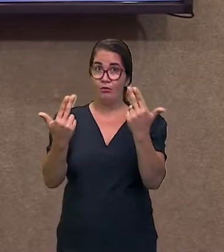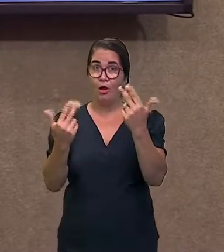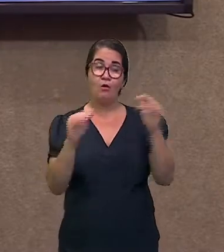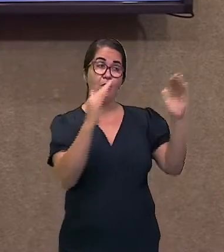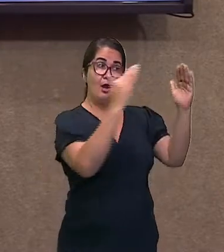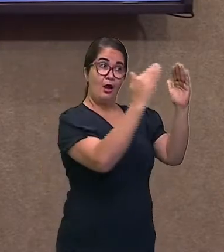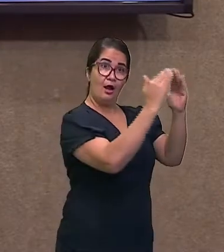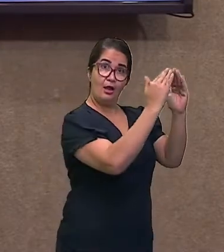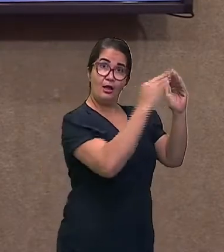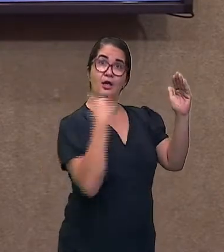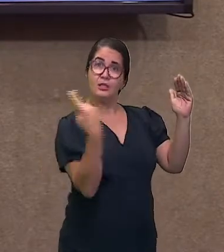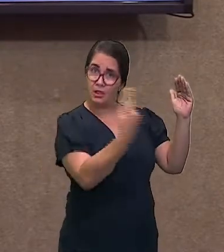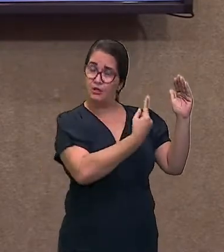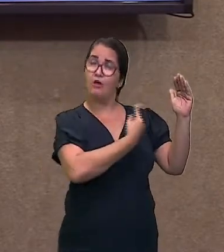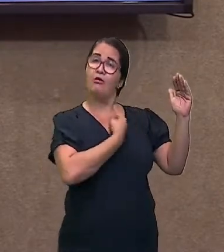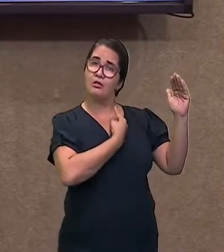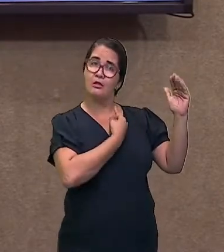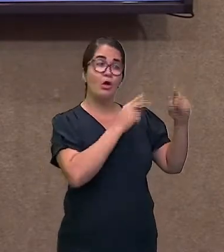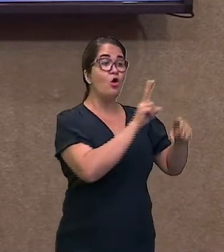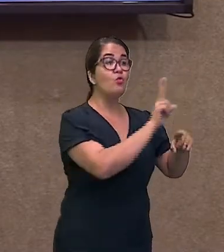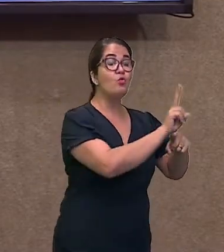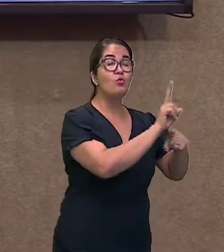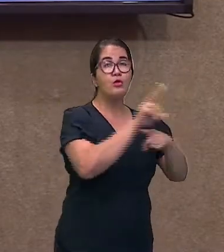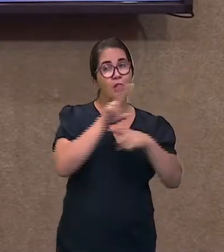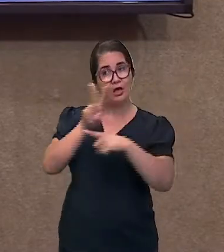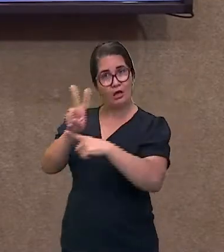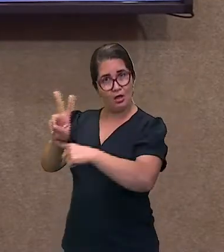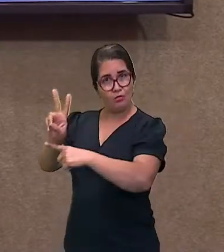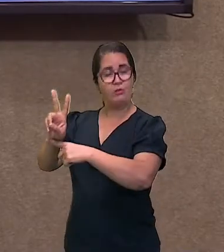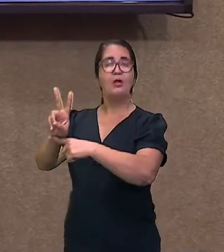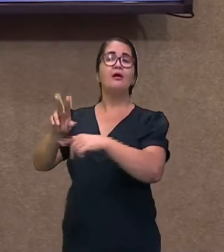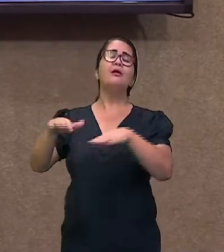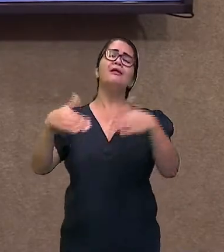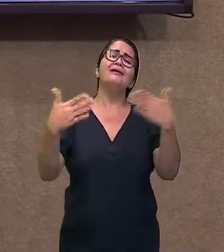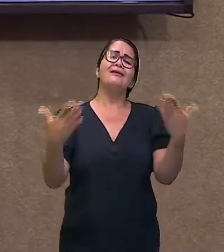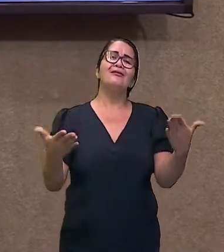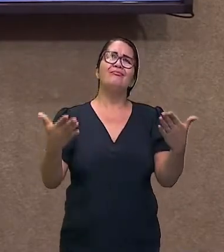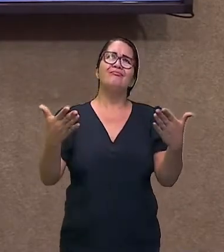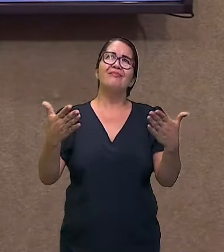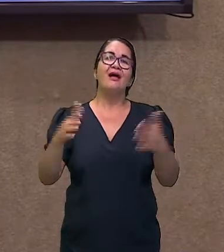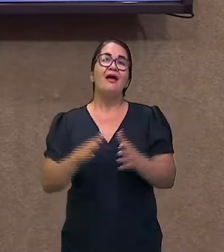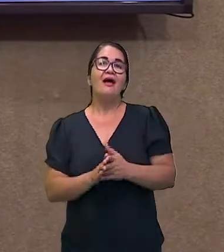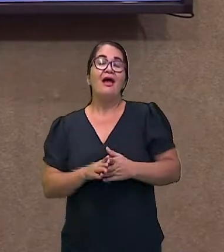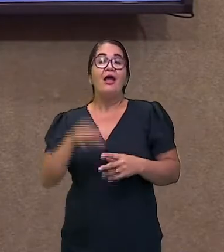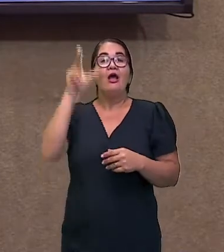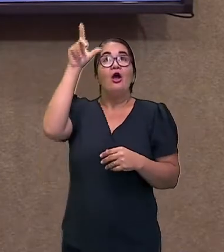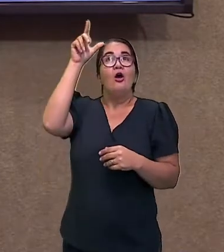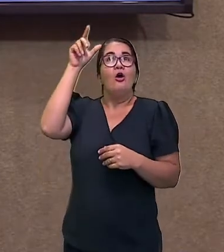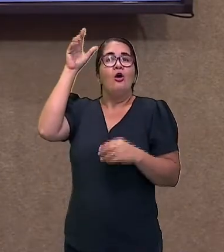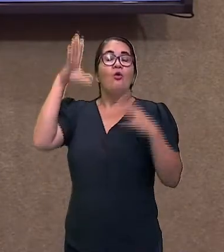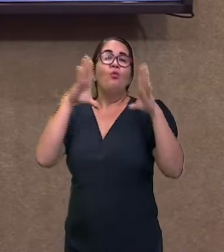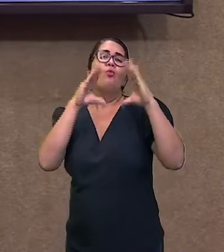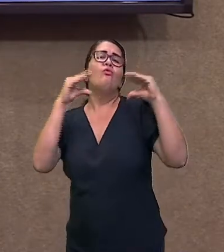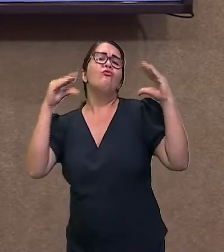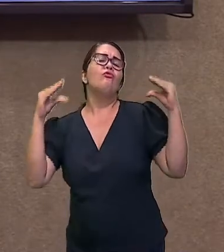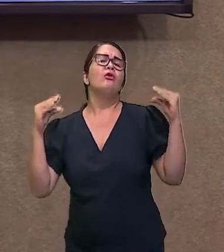Qual será o mais agradável? Existe um certo e um errado?